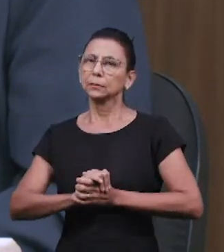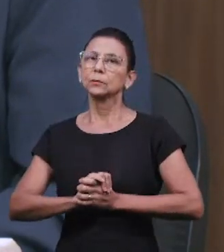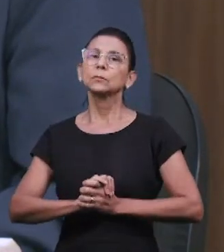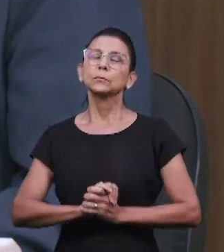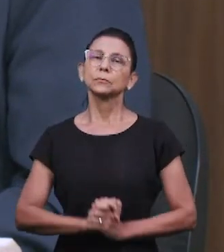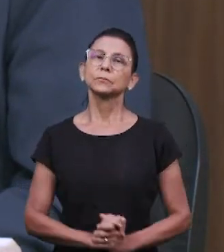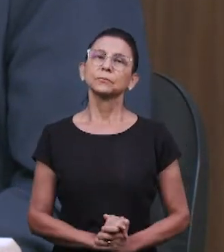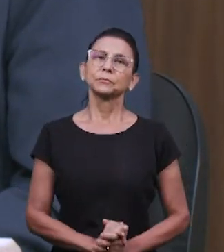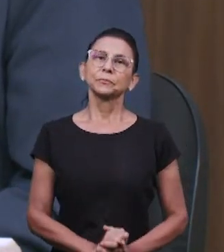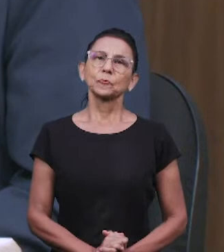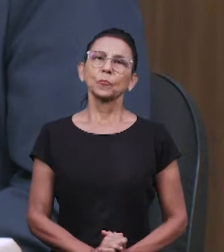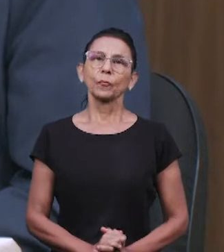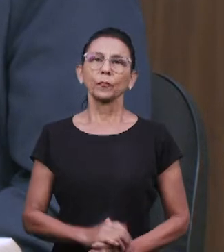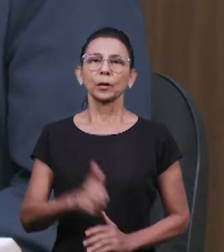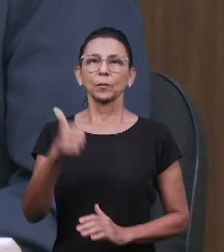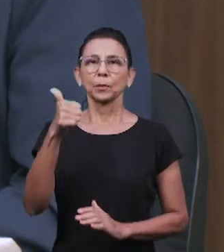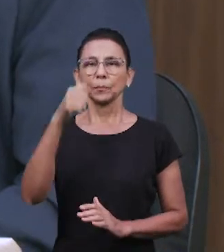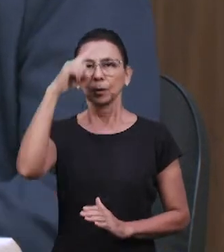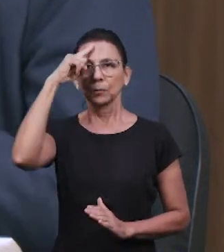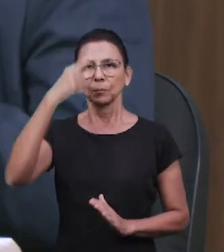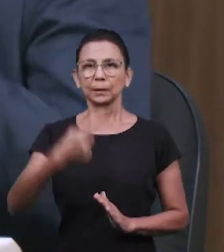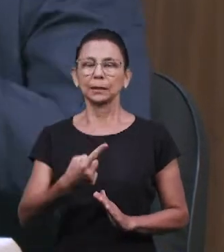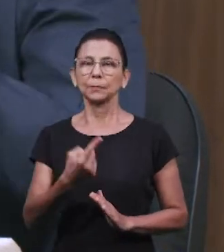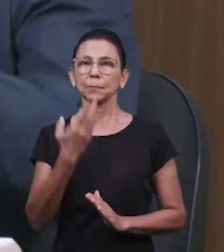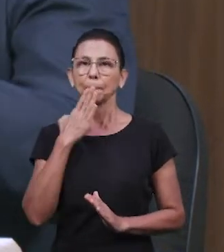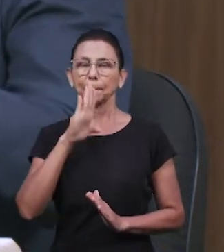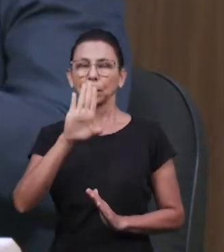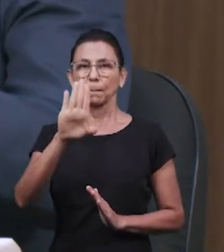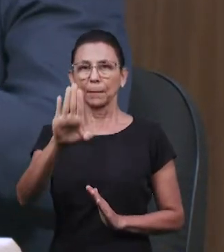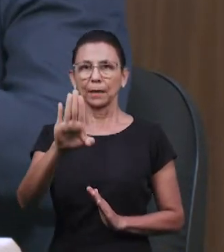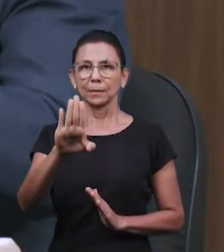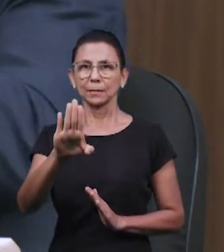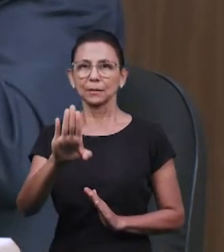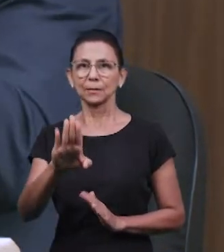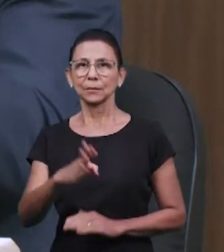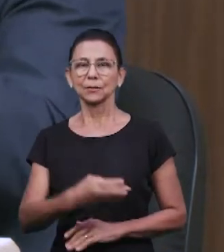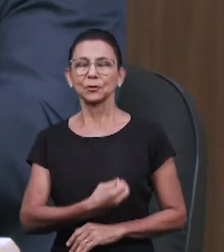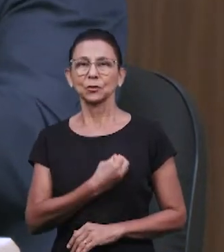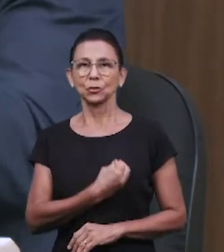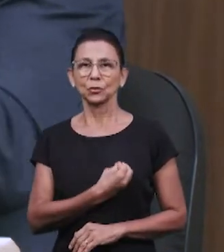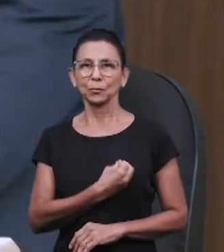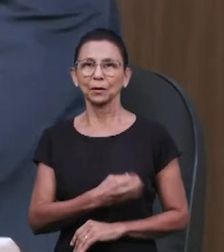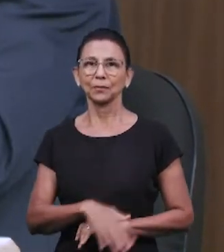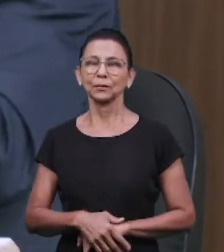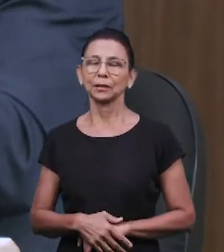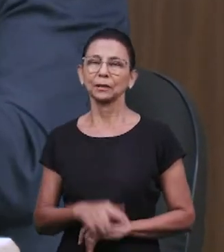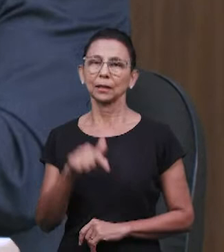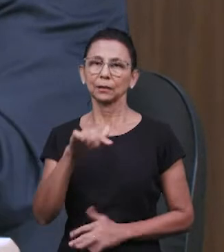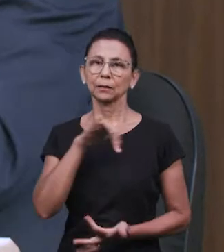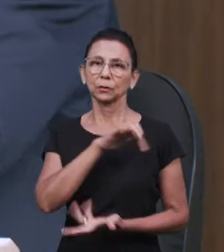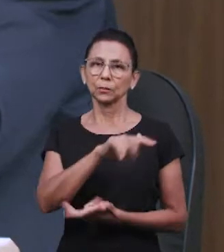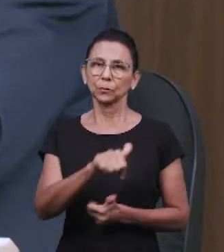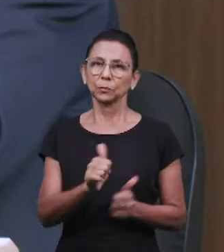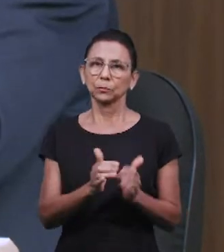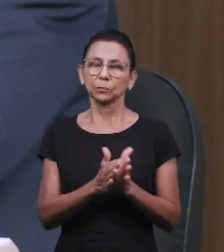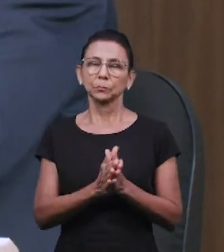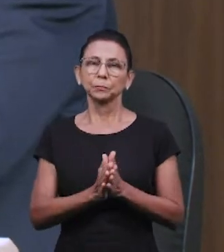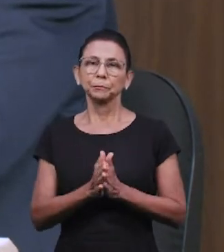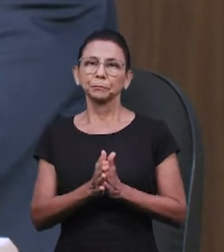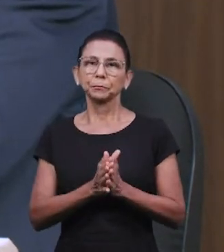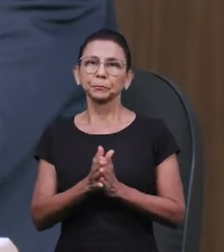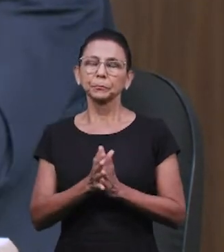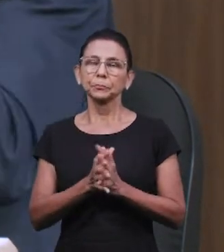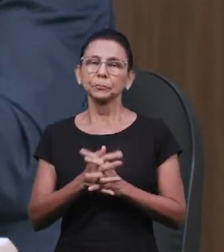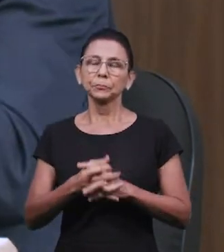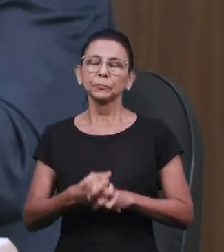mãe, isto é o primeiro mandamento com promessa de vida longa. De vida longa. Isso aí merece uma explicação depois desse texto. E aí